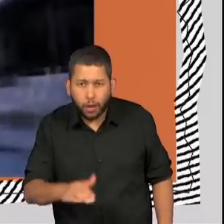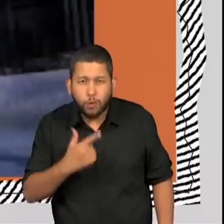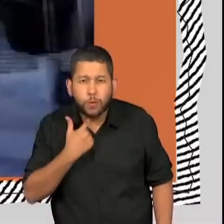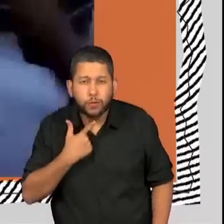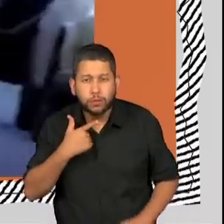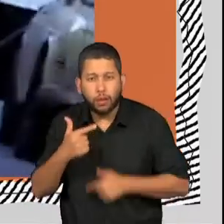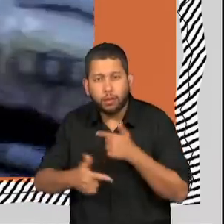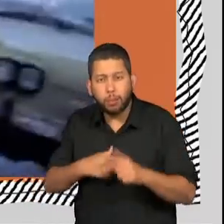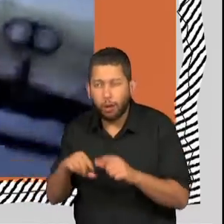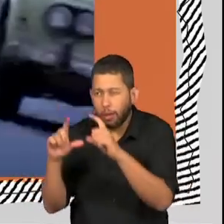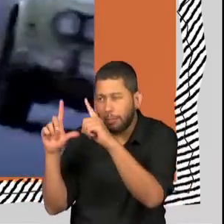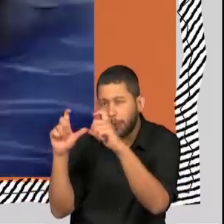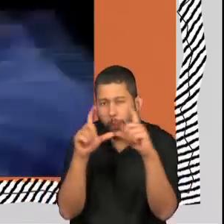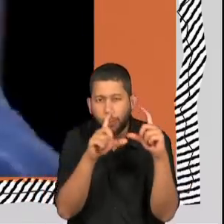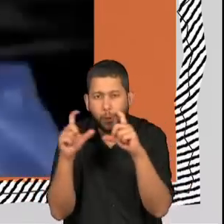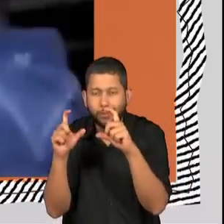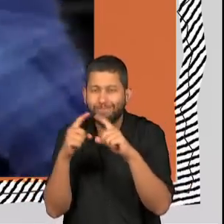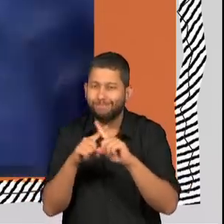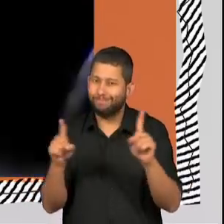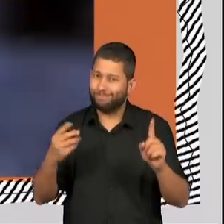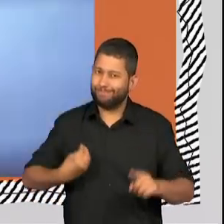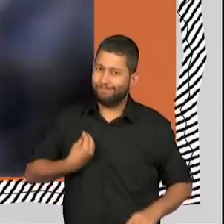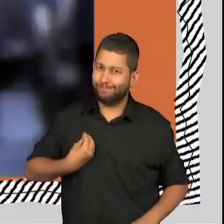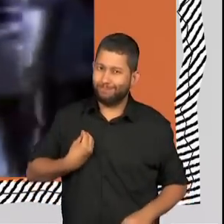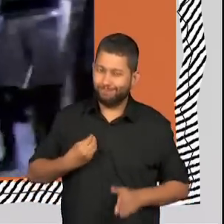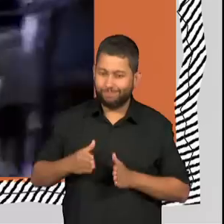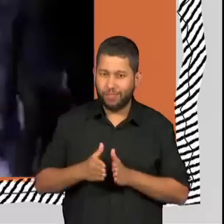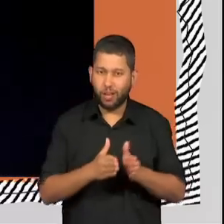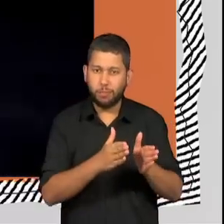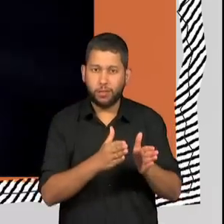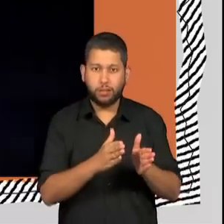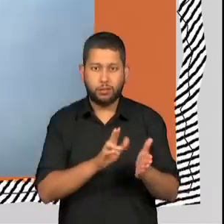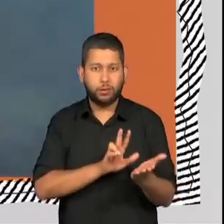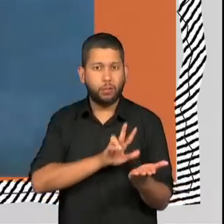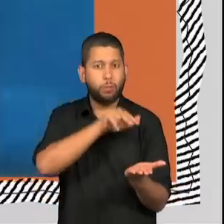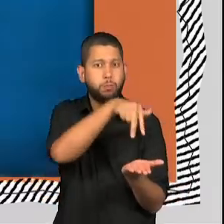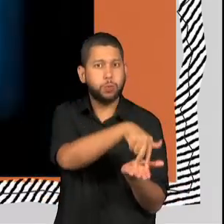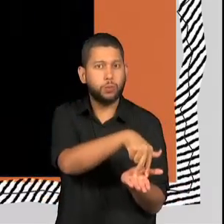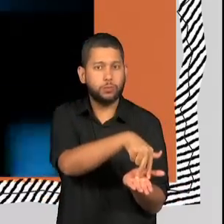fotógrafo. Só que o destino me colocou aqui.